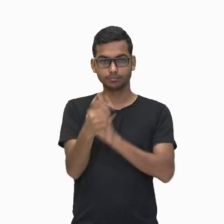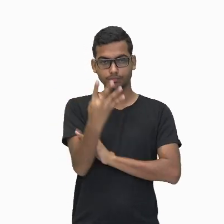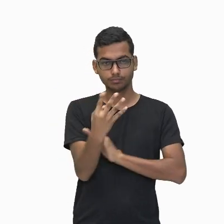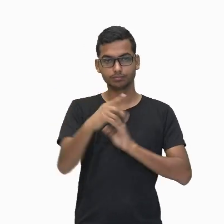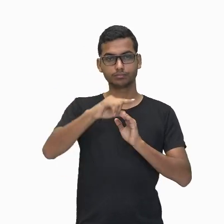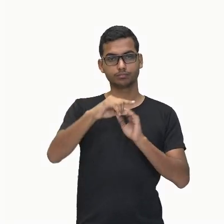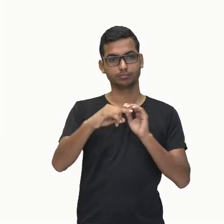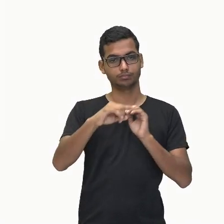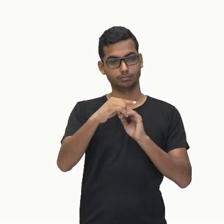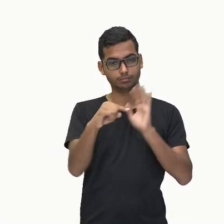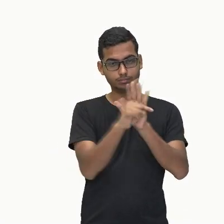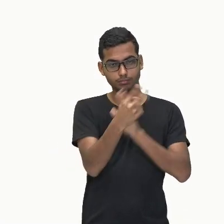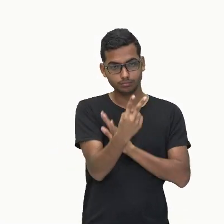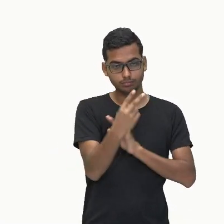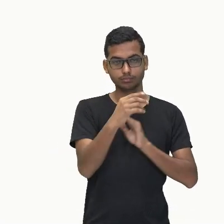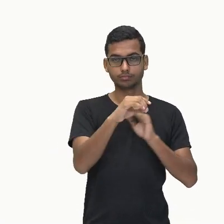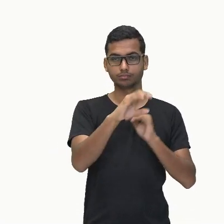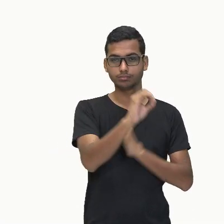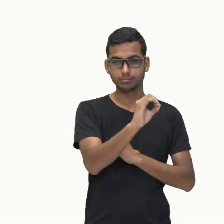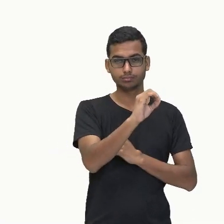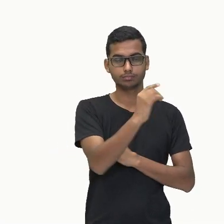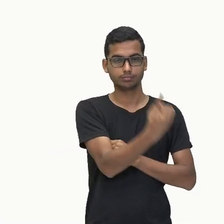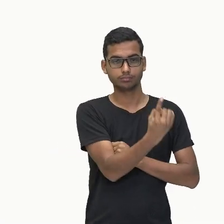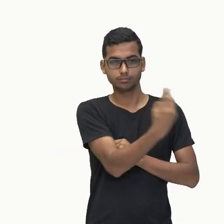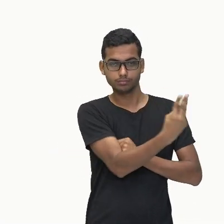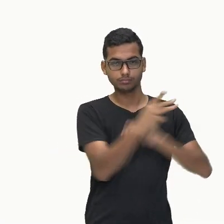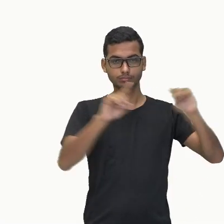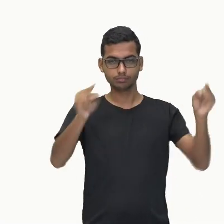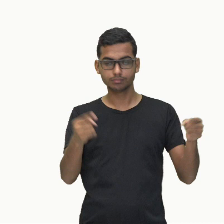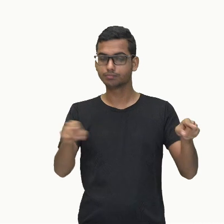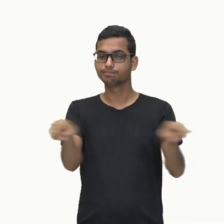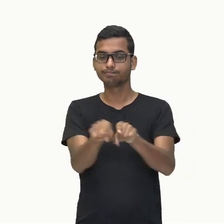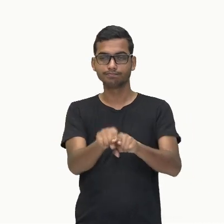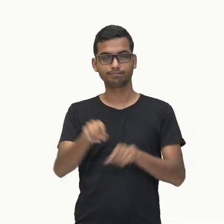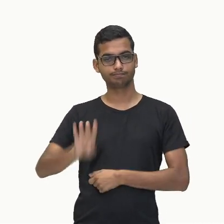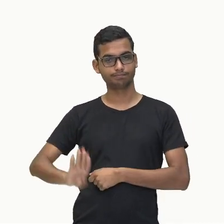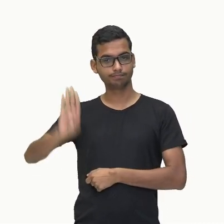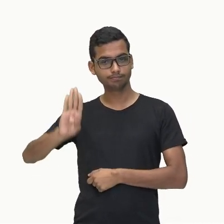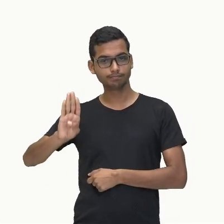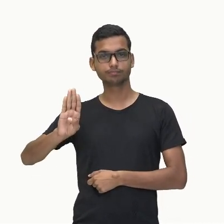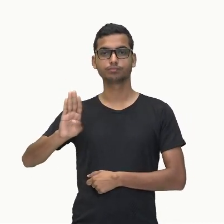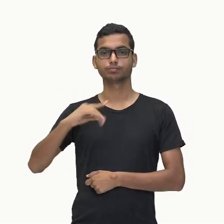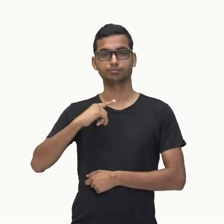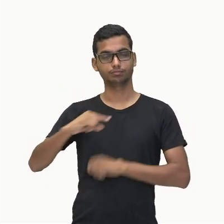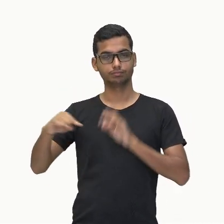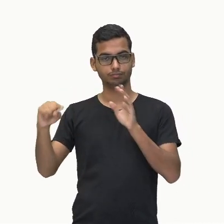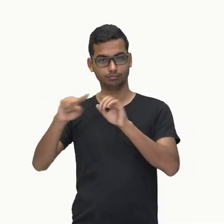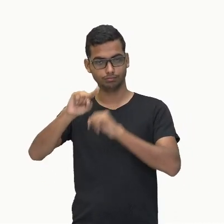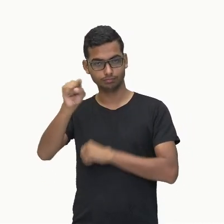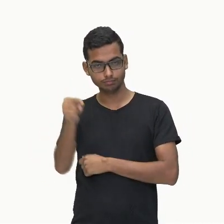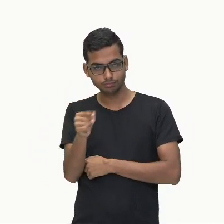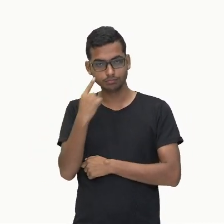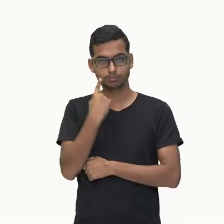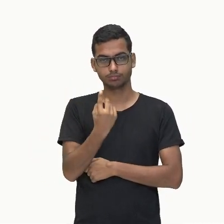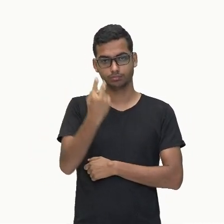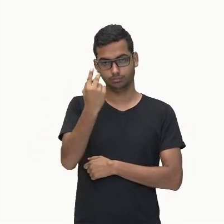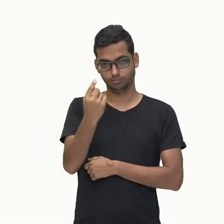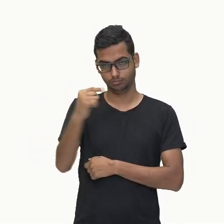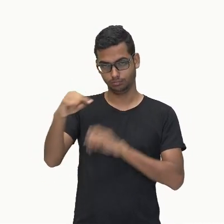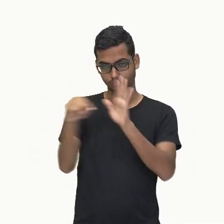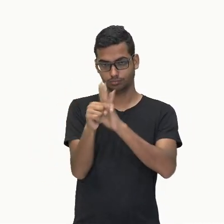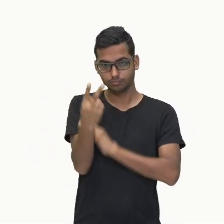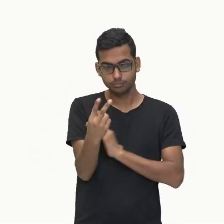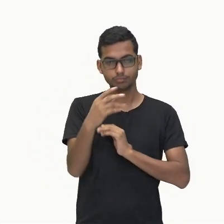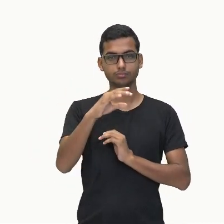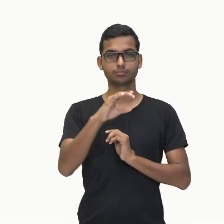3. E o conjunto B, menos 2, 0, 2 e 4. E nós temos os pares ordenados